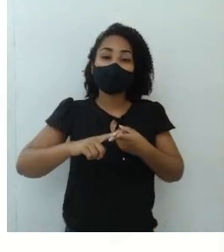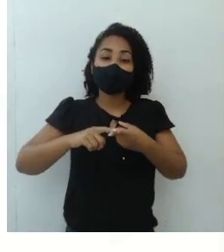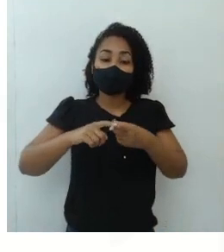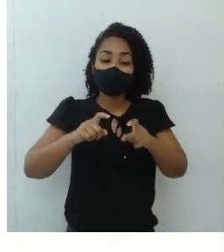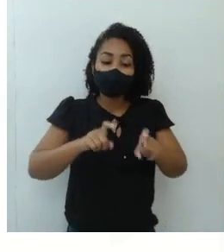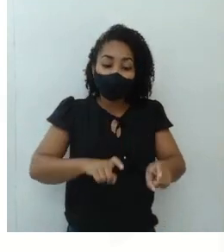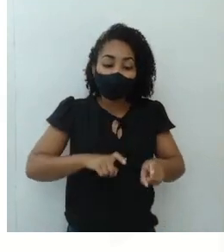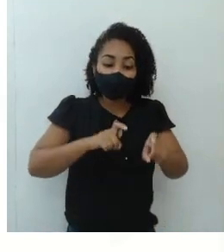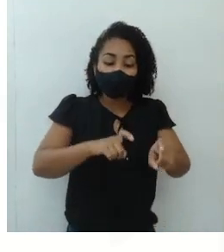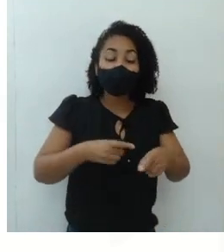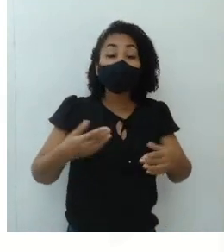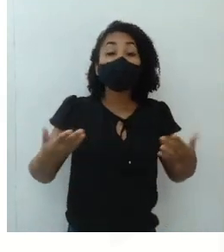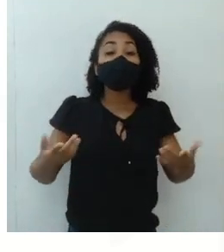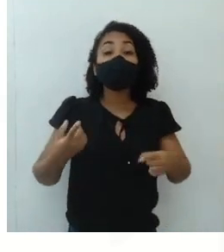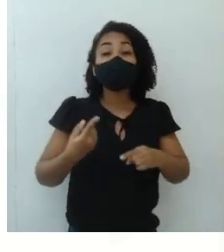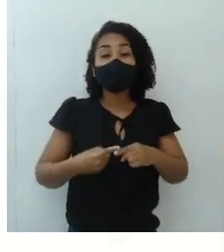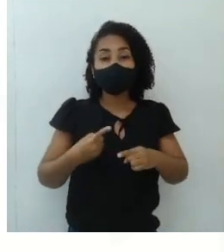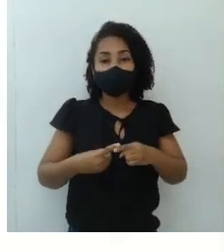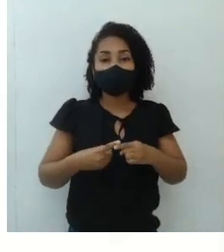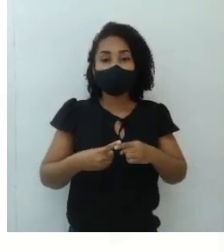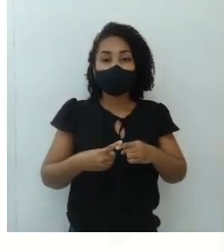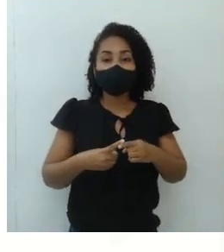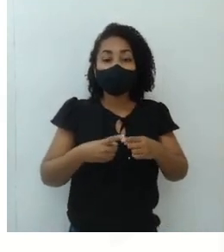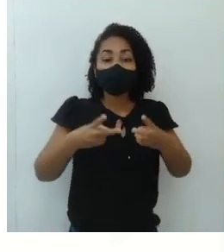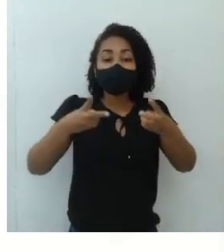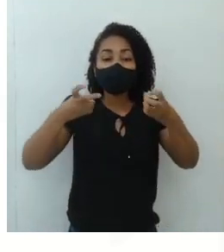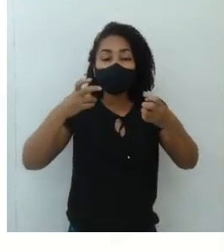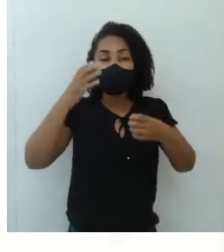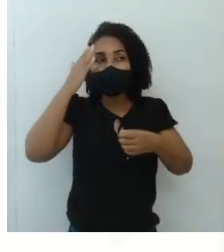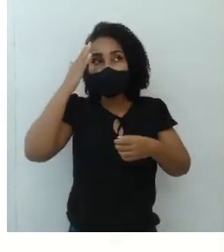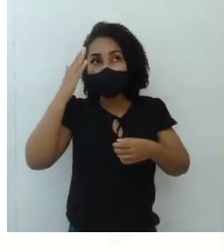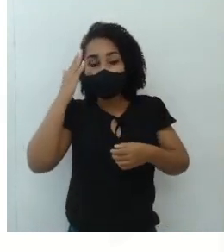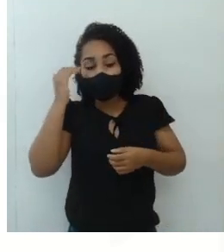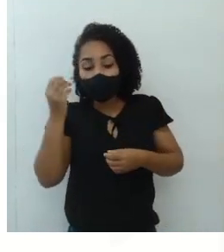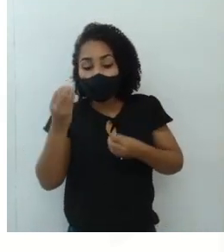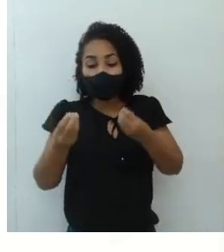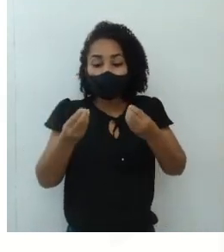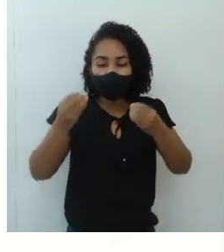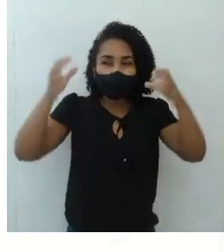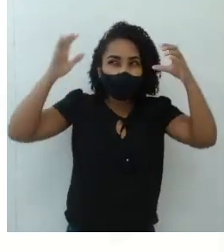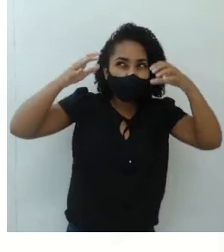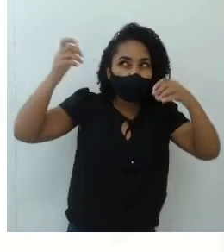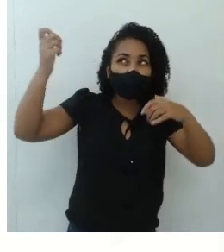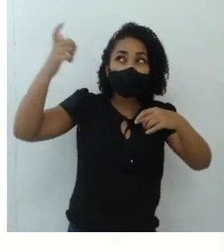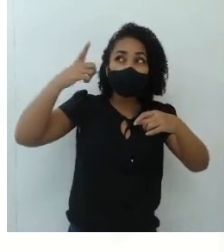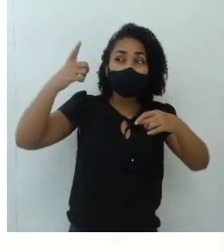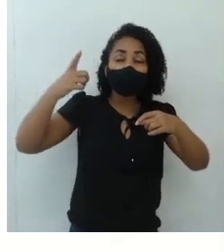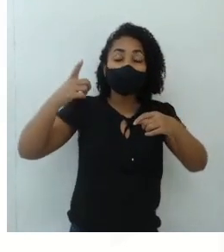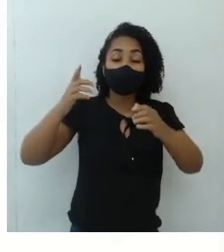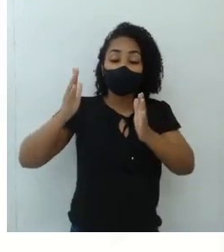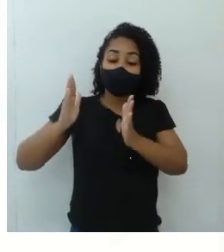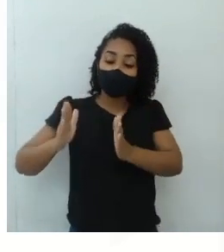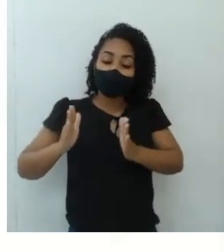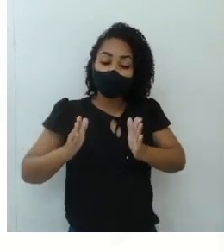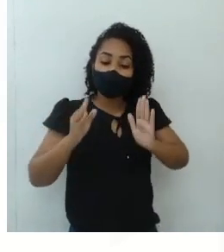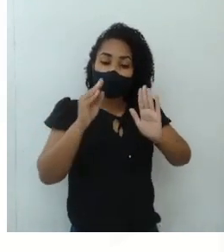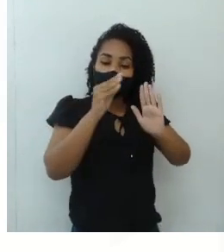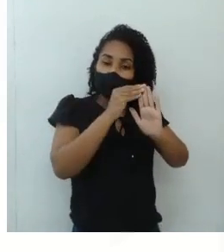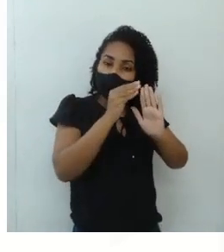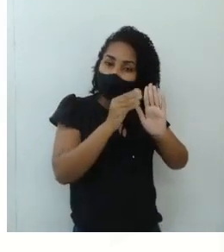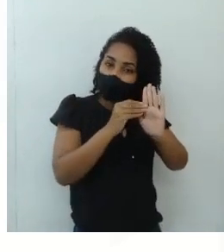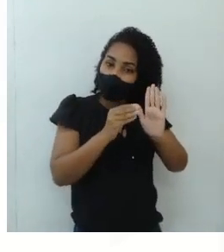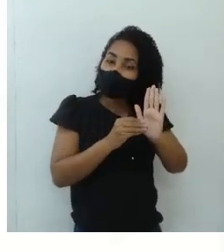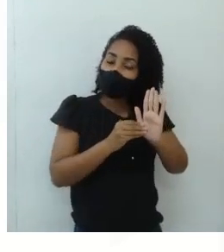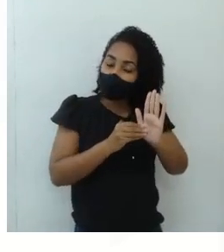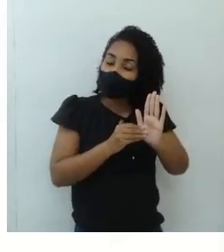Por quê? A previsão do tempo ela vai ser utilizada para o planejamento do plantio e